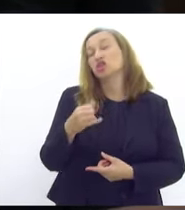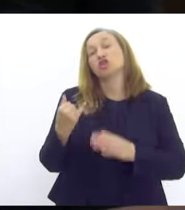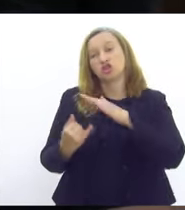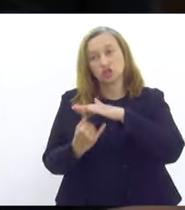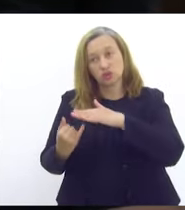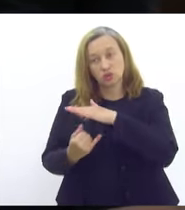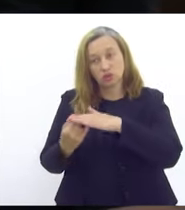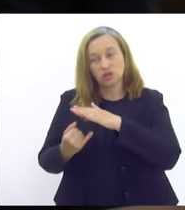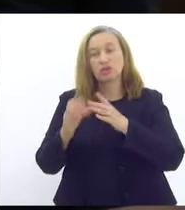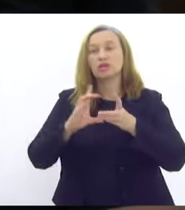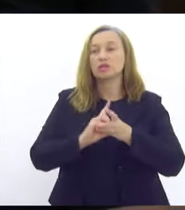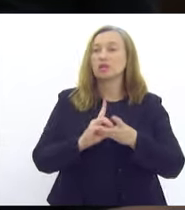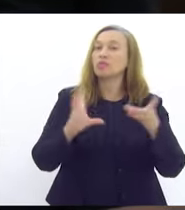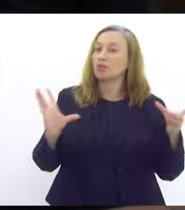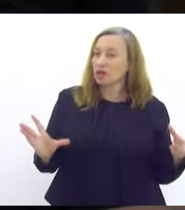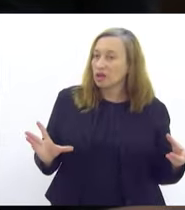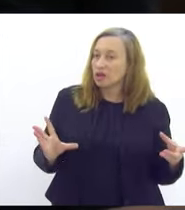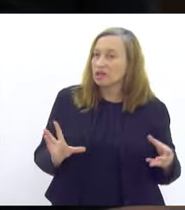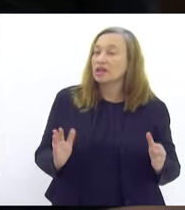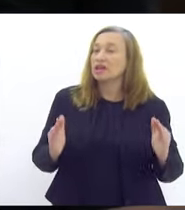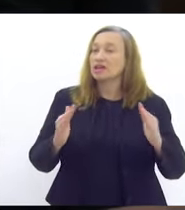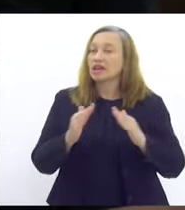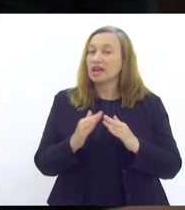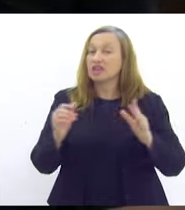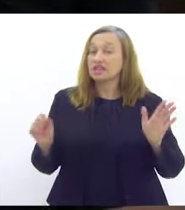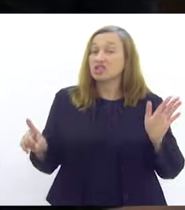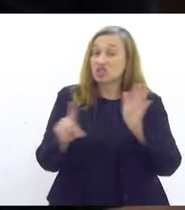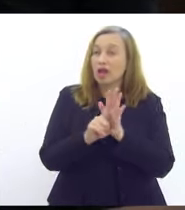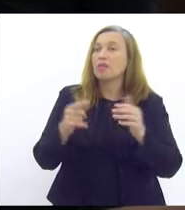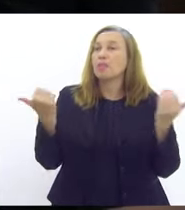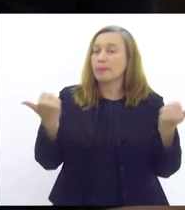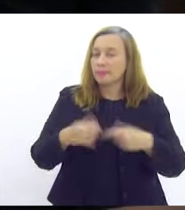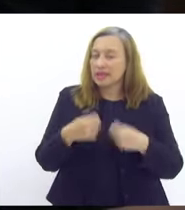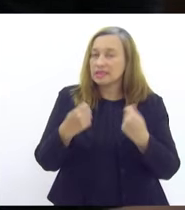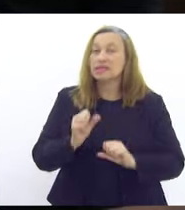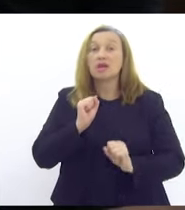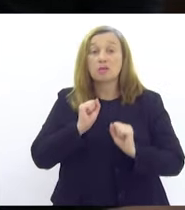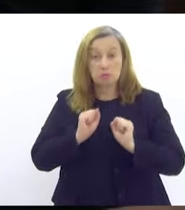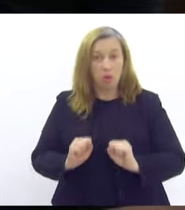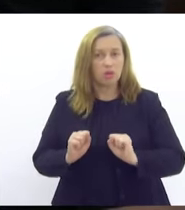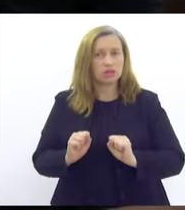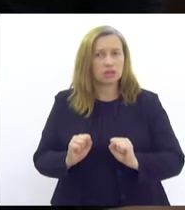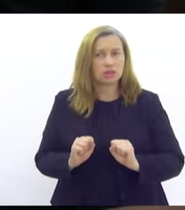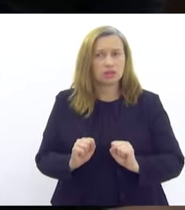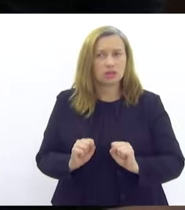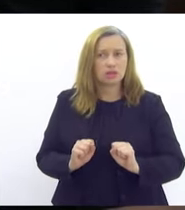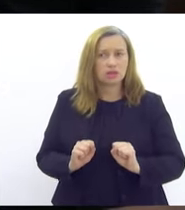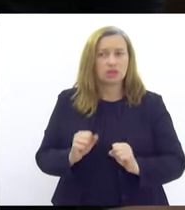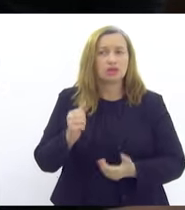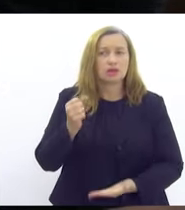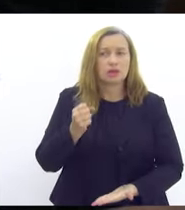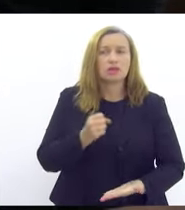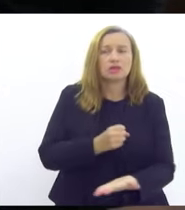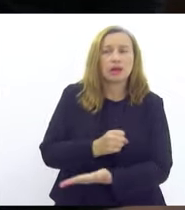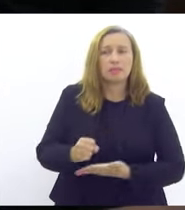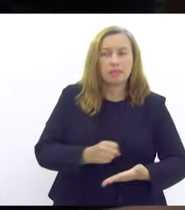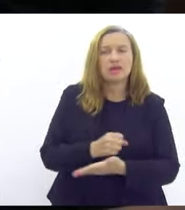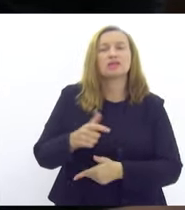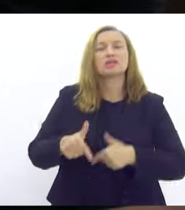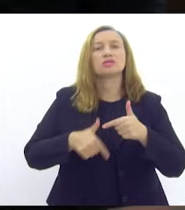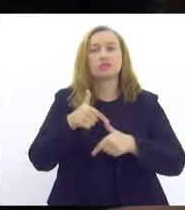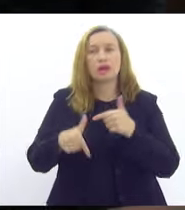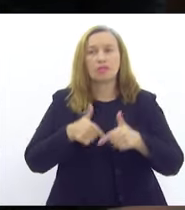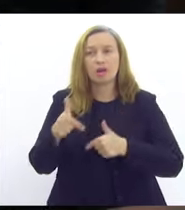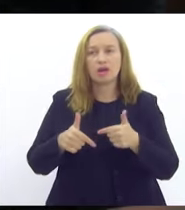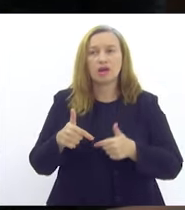instituições democráticas e que a Casa Legislativa precisa e pode se amparar também nesse trabalho, é